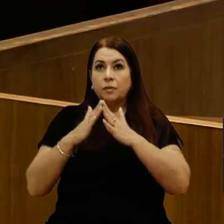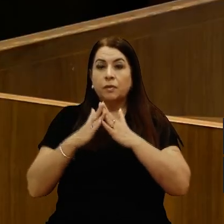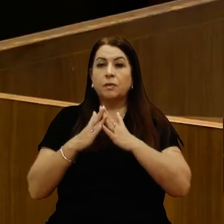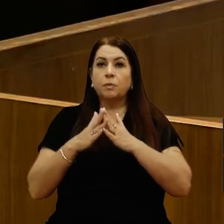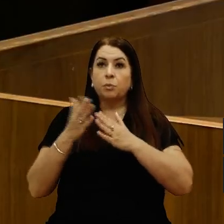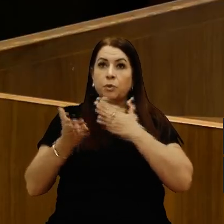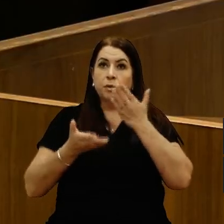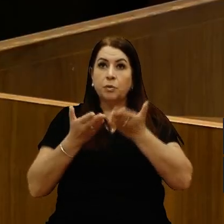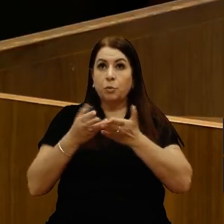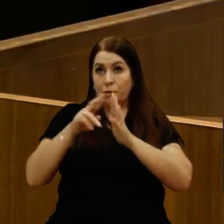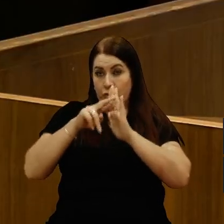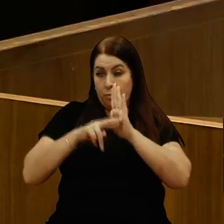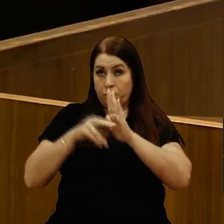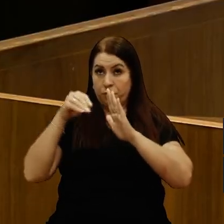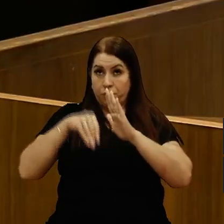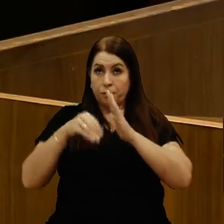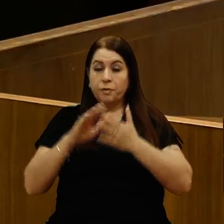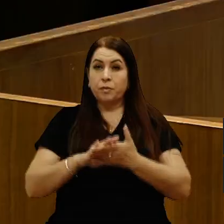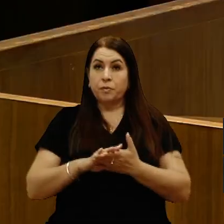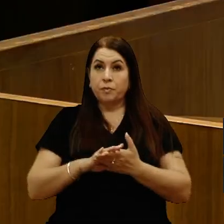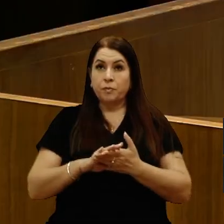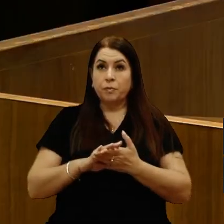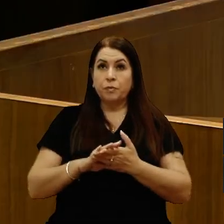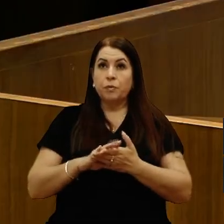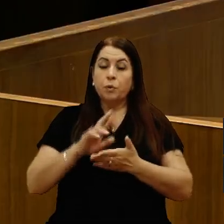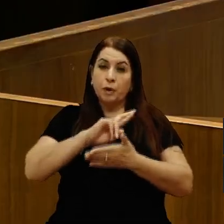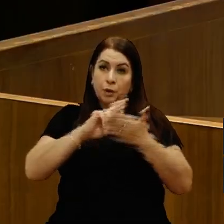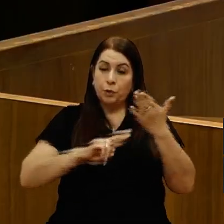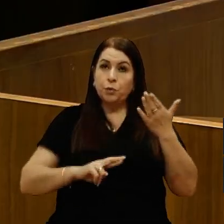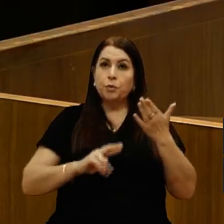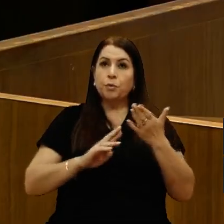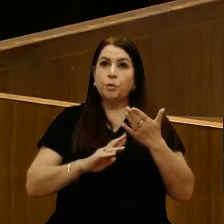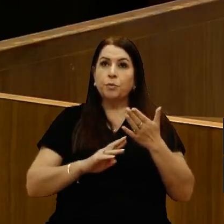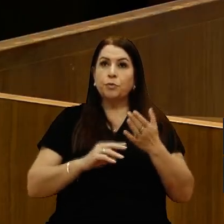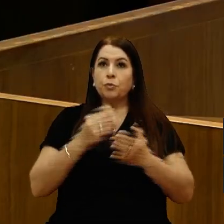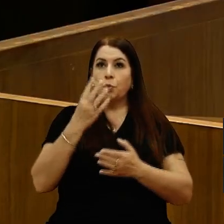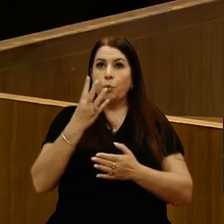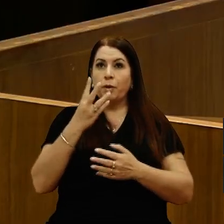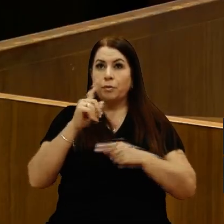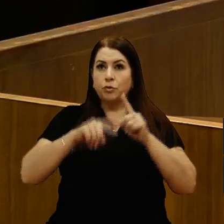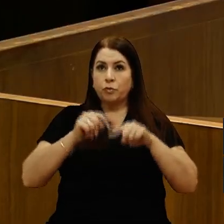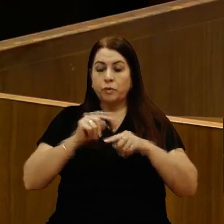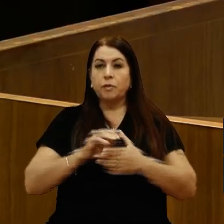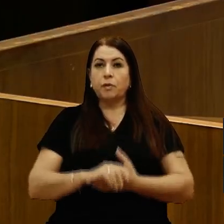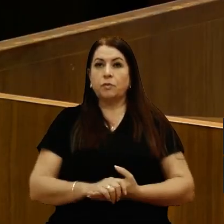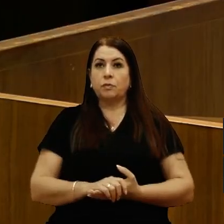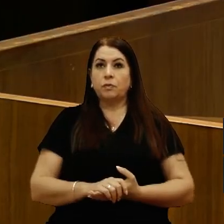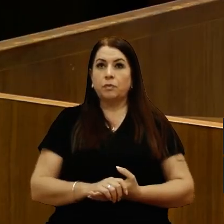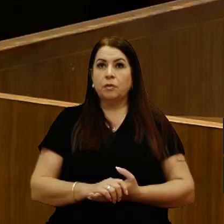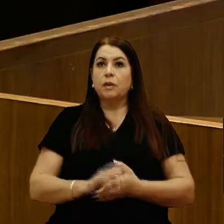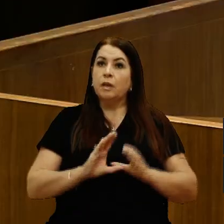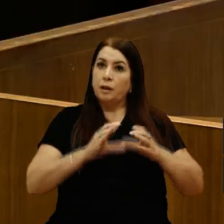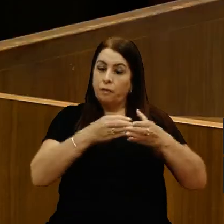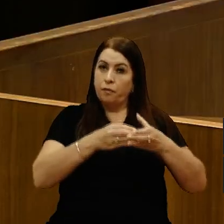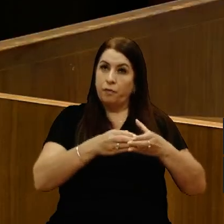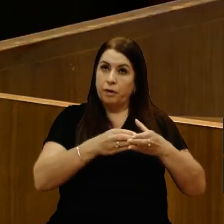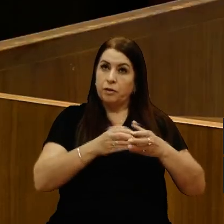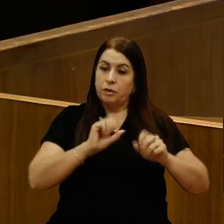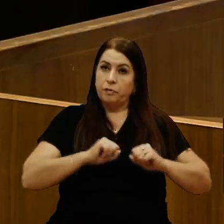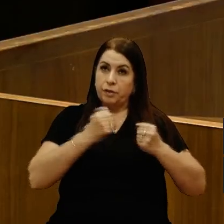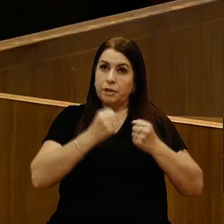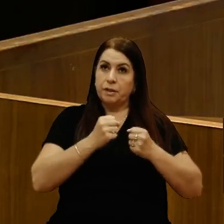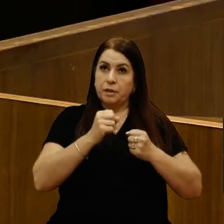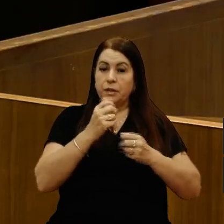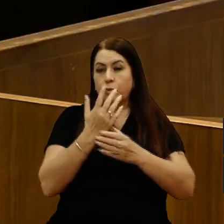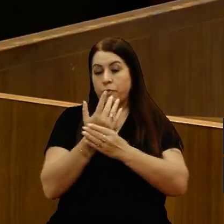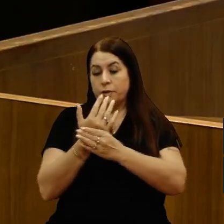regimento interno, os nossos relatórios de 4 atividades. Da Frente Parlamentar em Defesa da